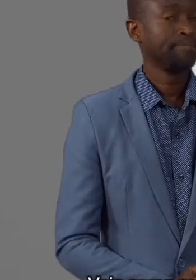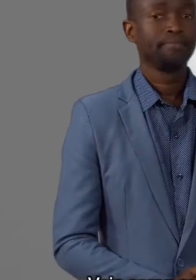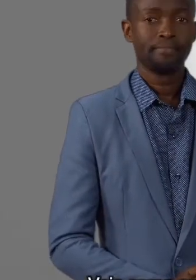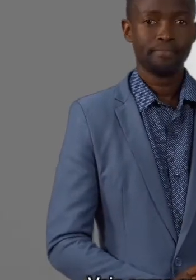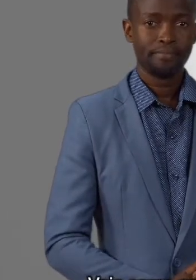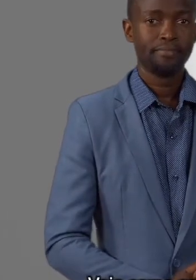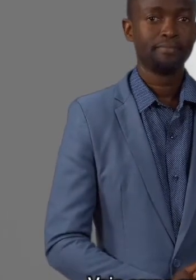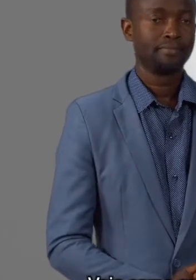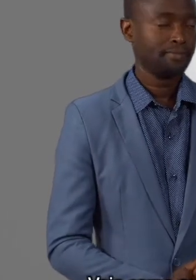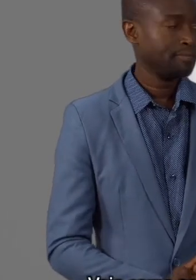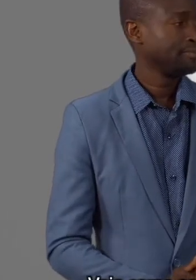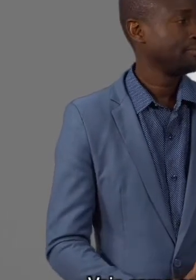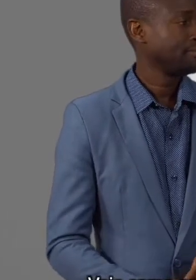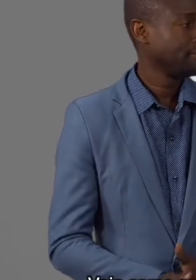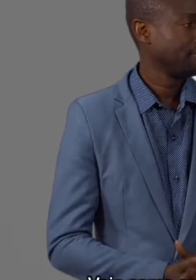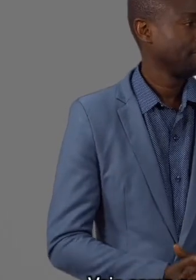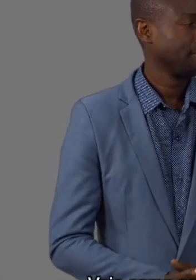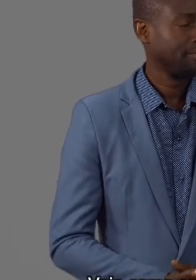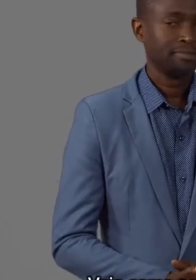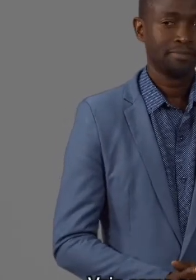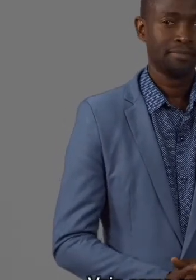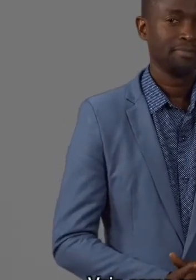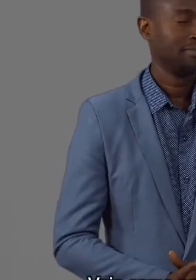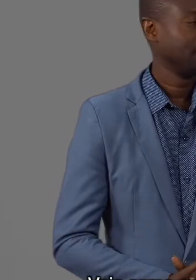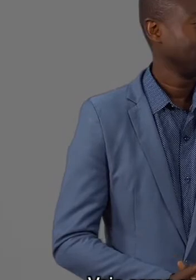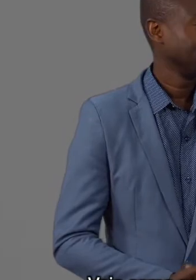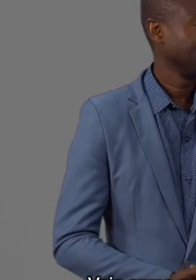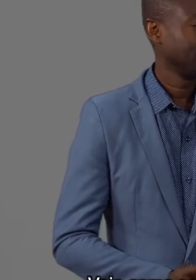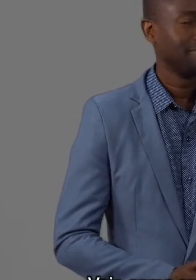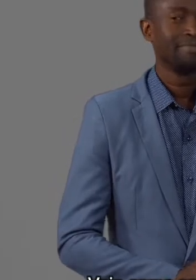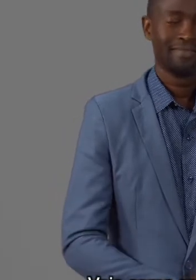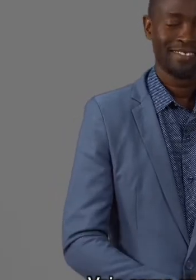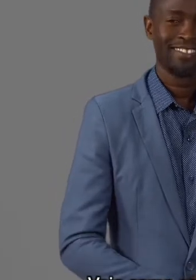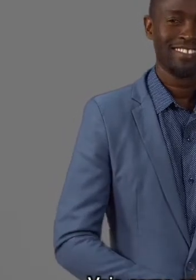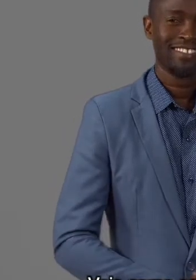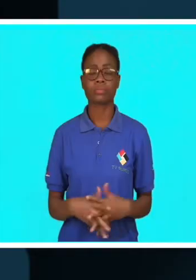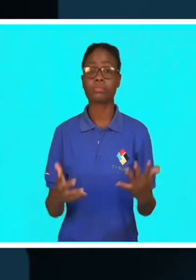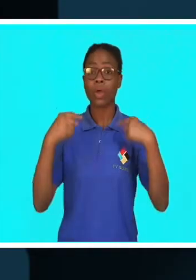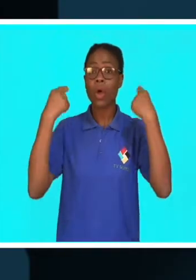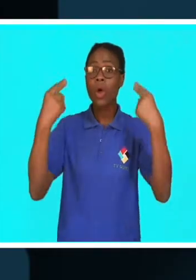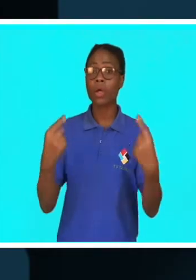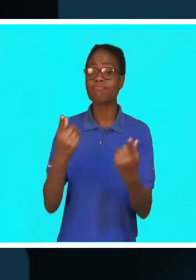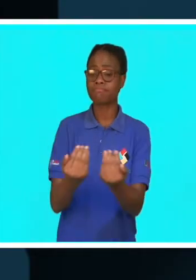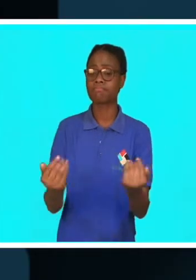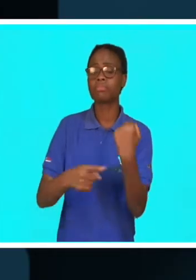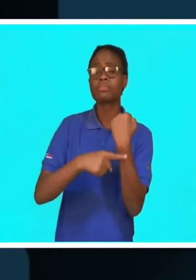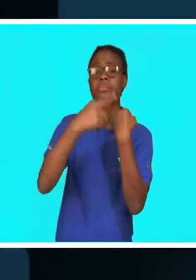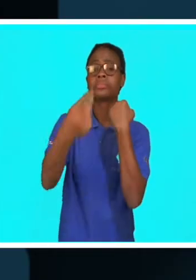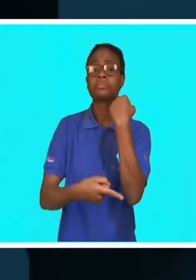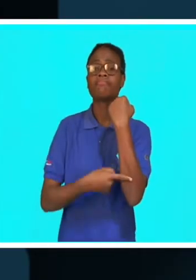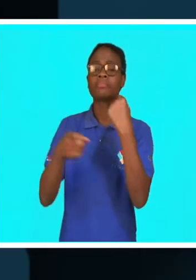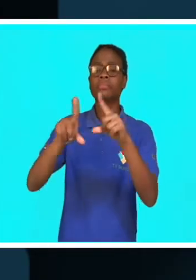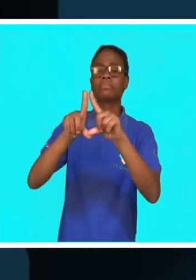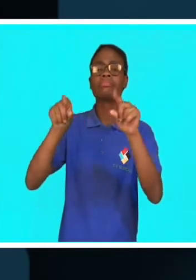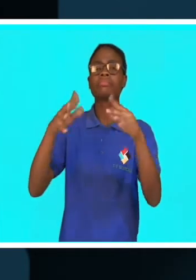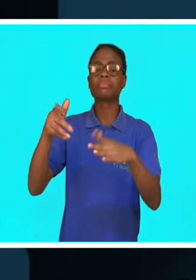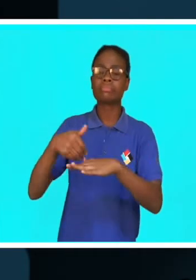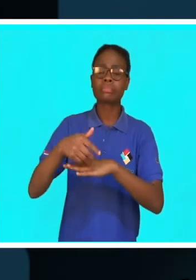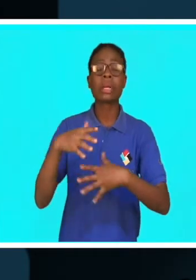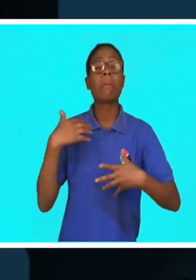Veja como combater este mal na peça que segue. A gravidez precoce e os casamentos